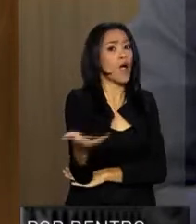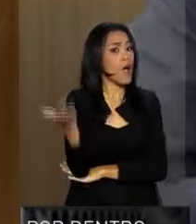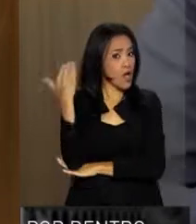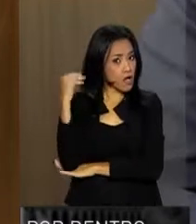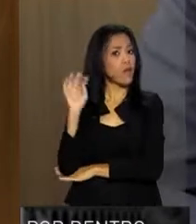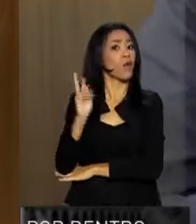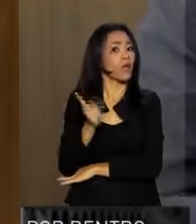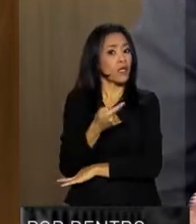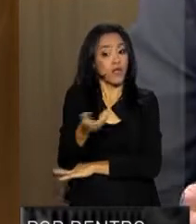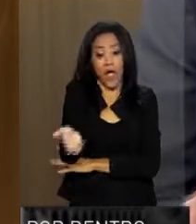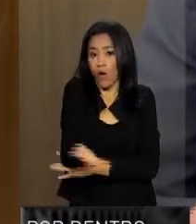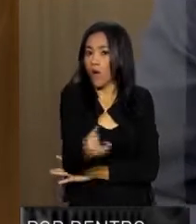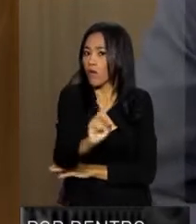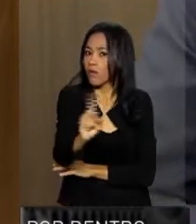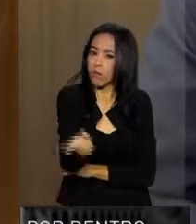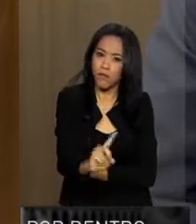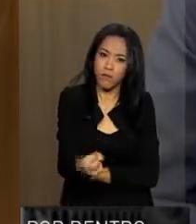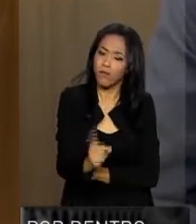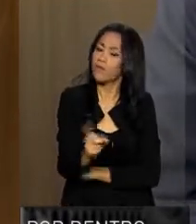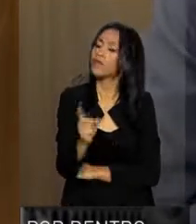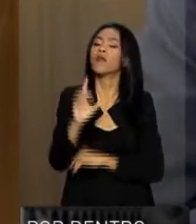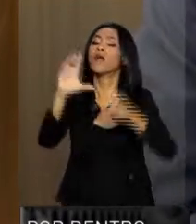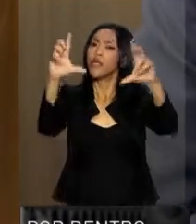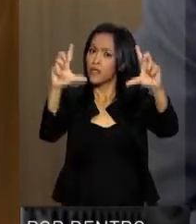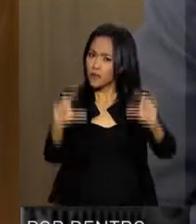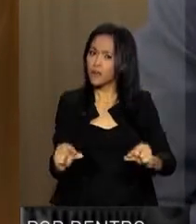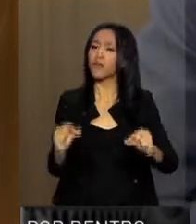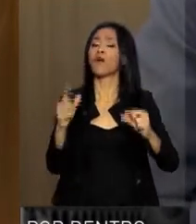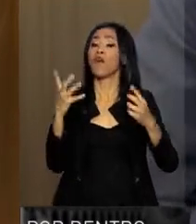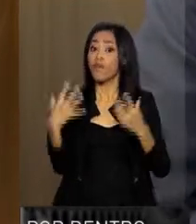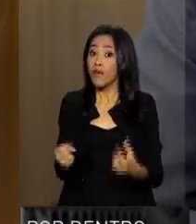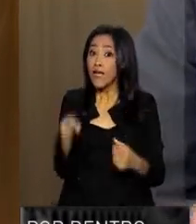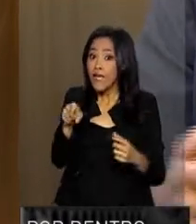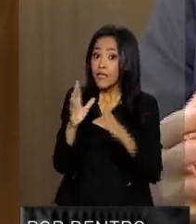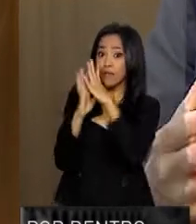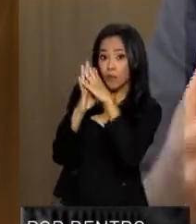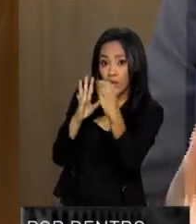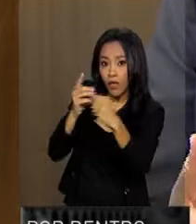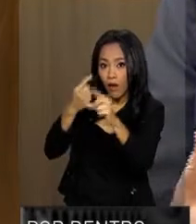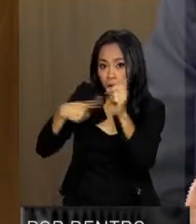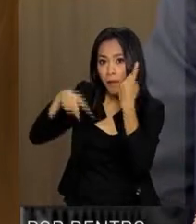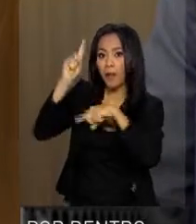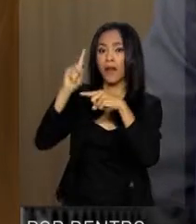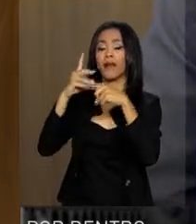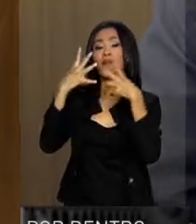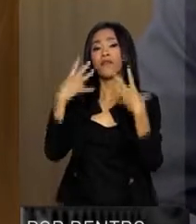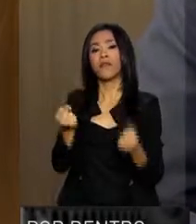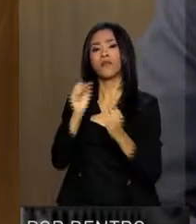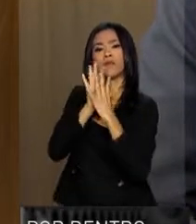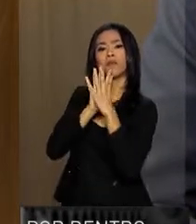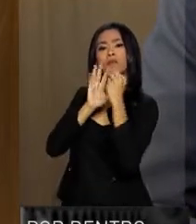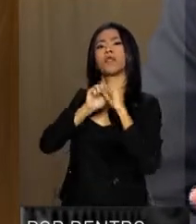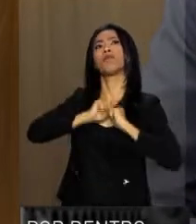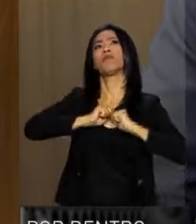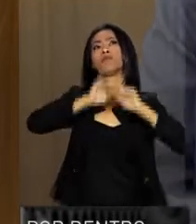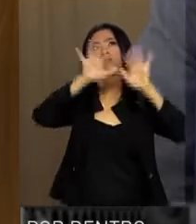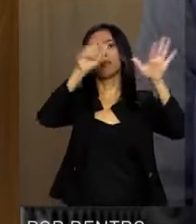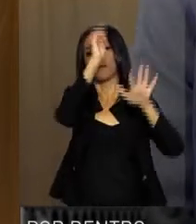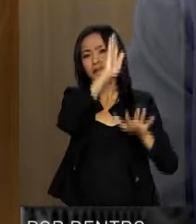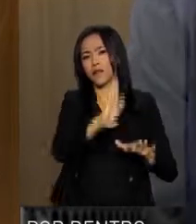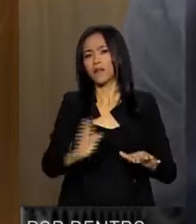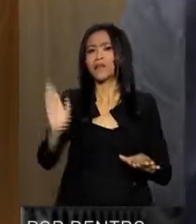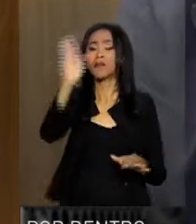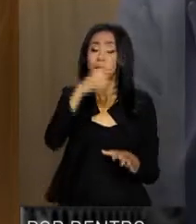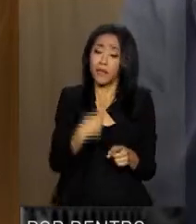nós vamos estender essa ação para o cerrado e é uma ação que tem tudo a ver porque ela depende do